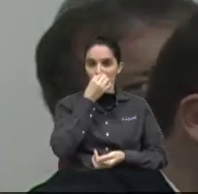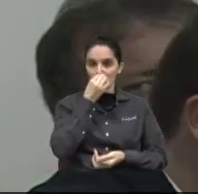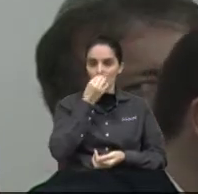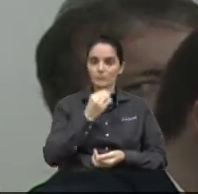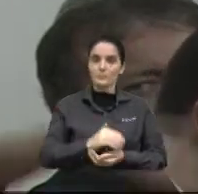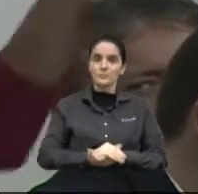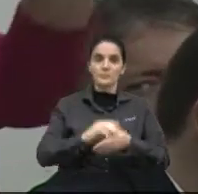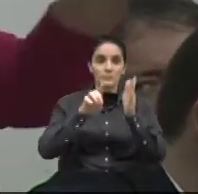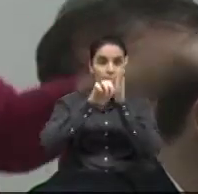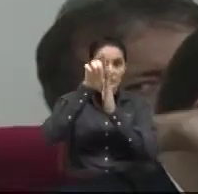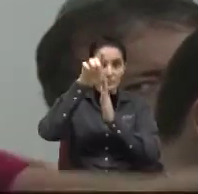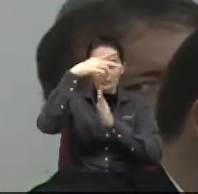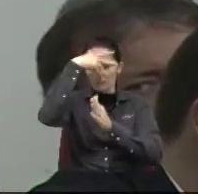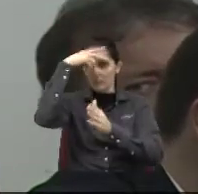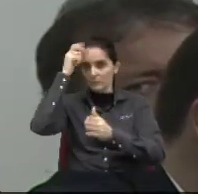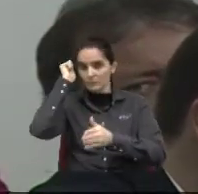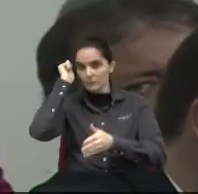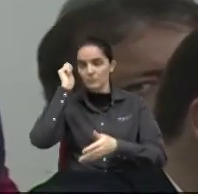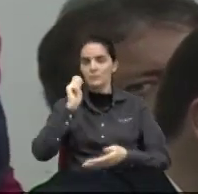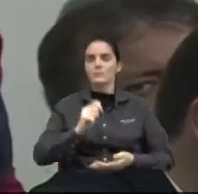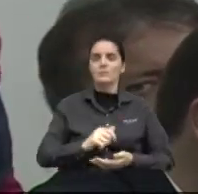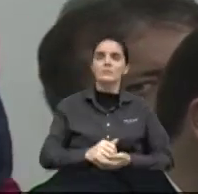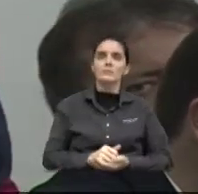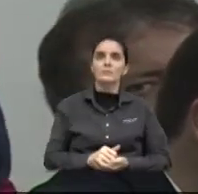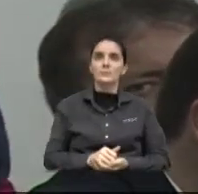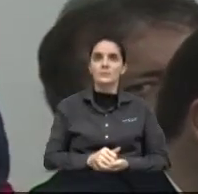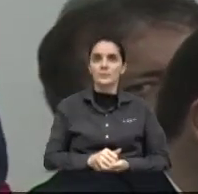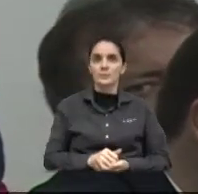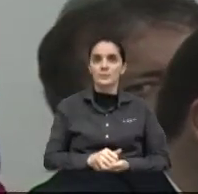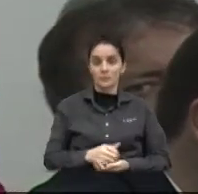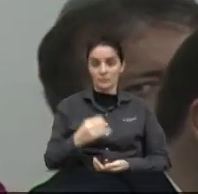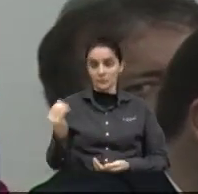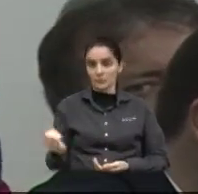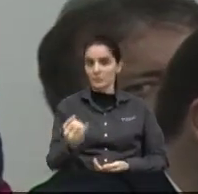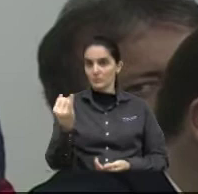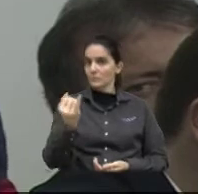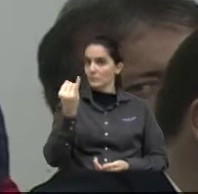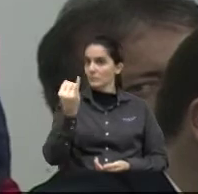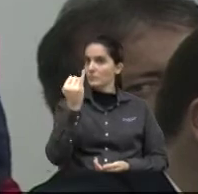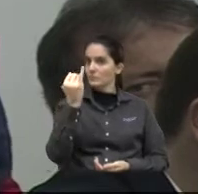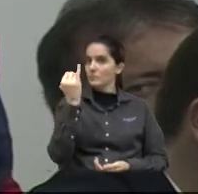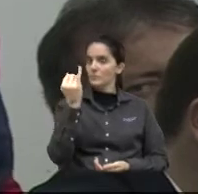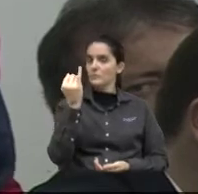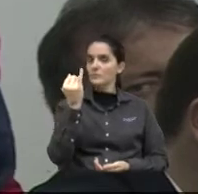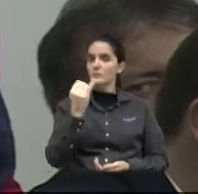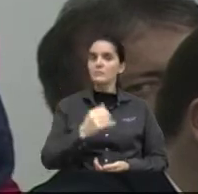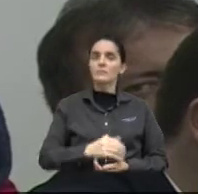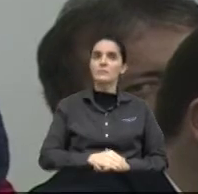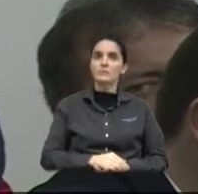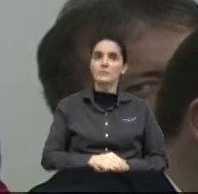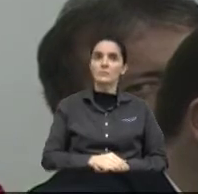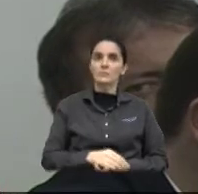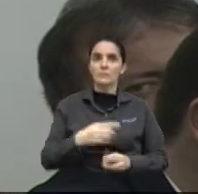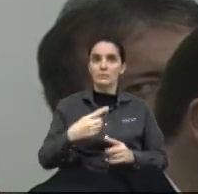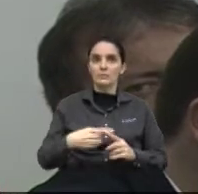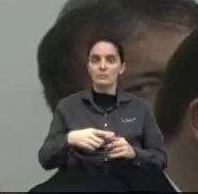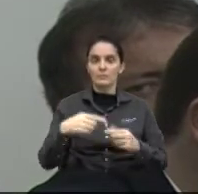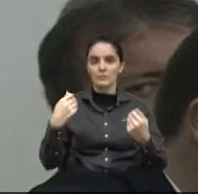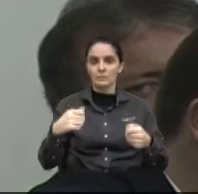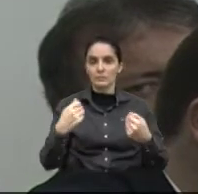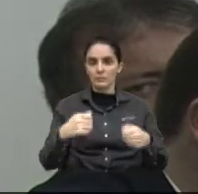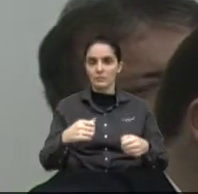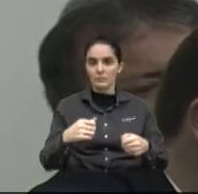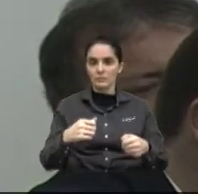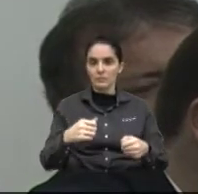está aqui tem uma importância ímpar quando em busca de informações junto